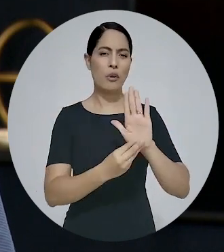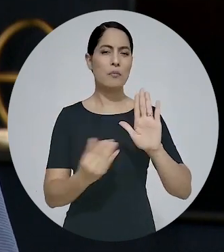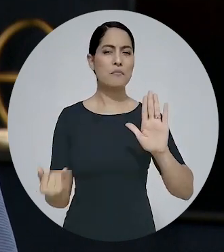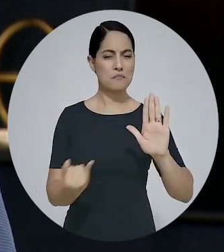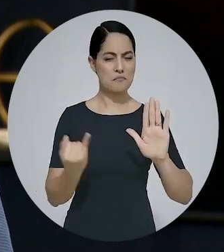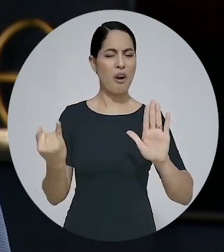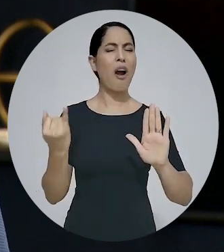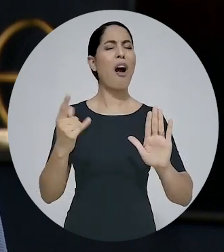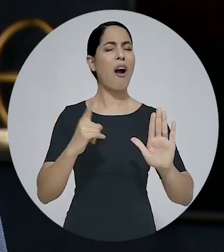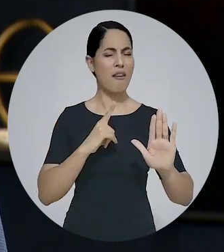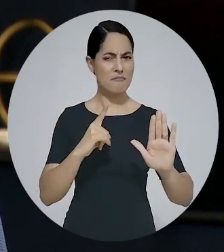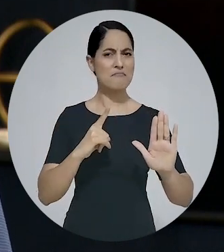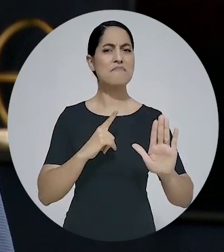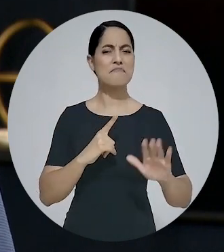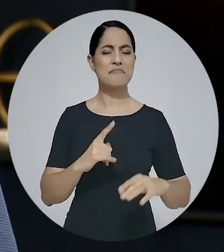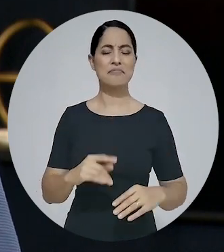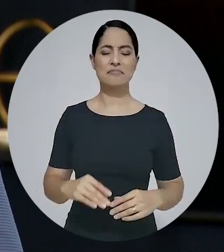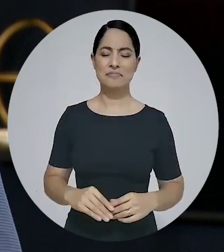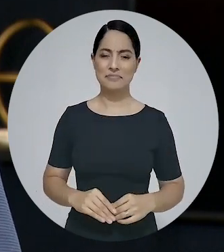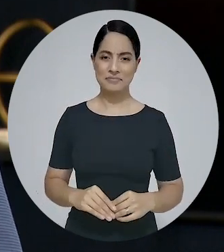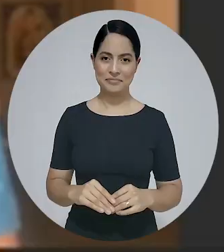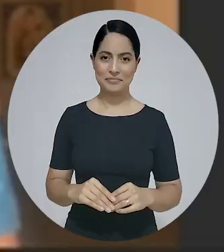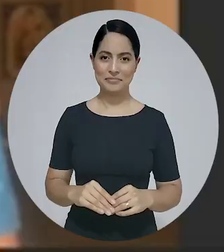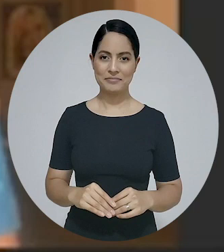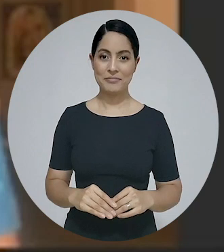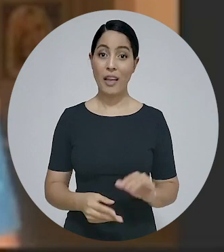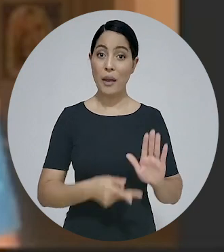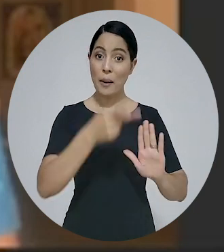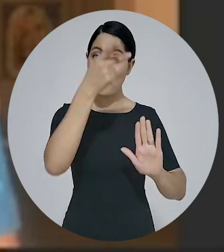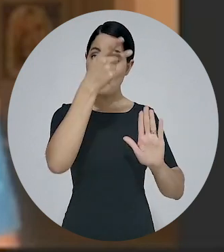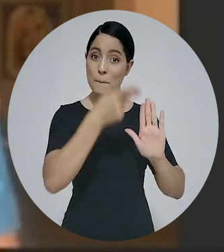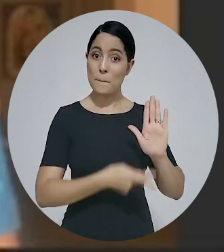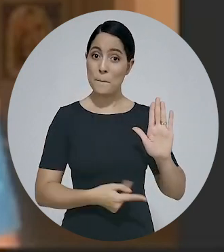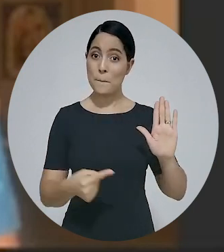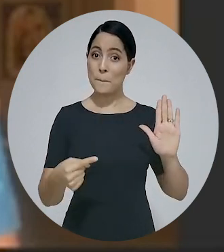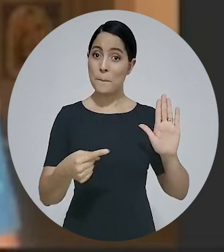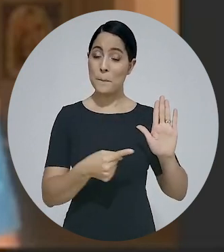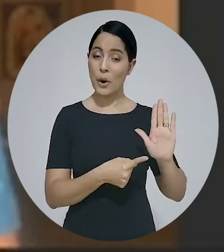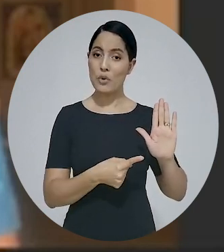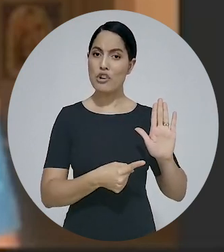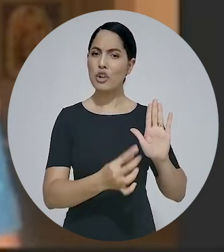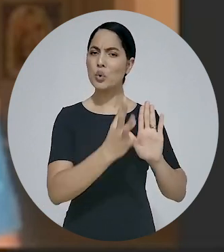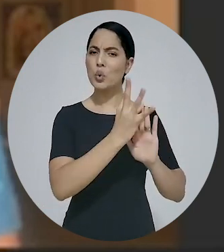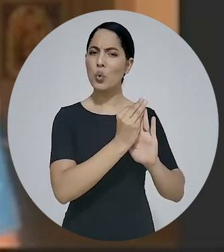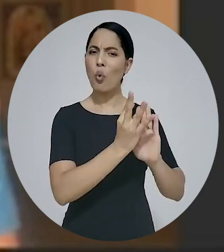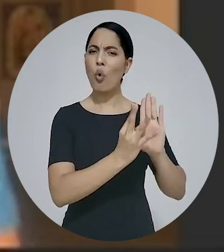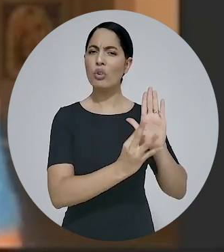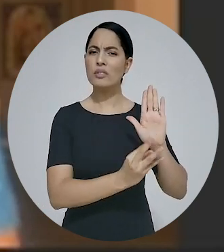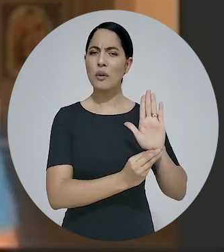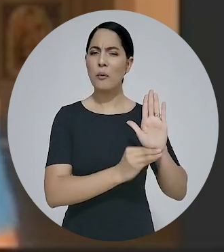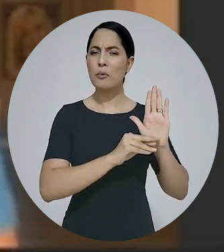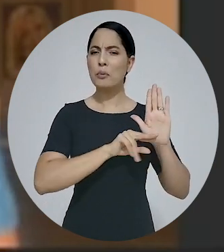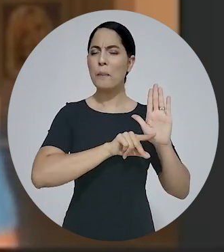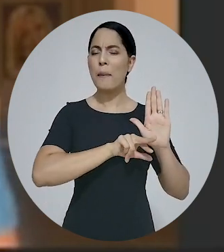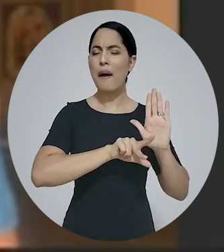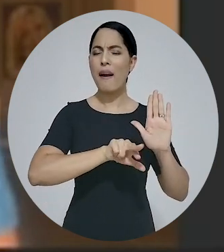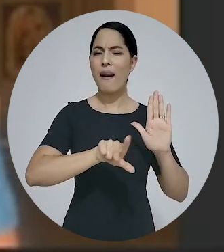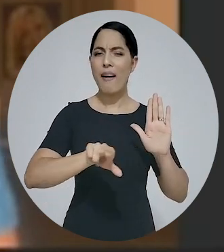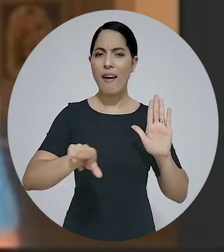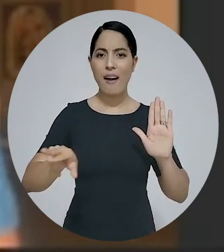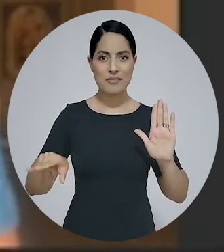tem gerado importantes conteúdos. Um projeto que tem gerado muito conteúdo